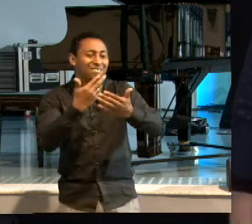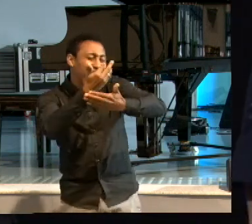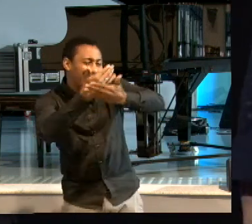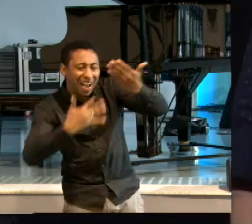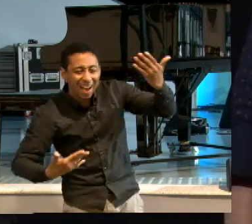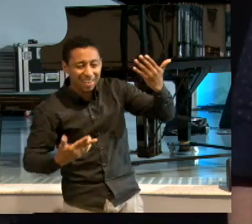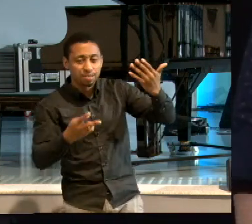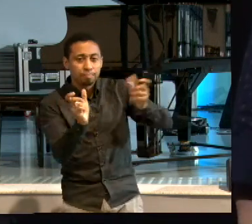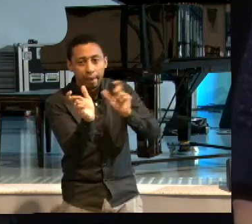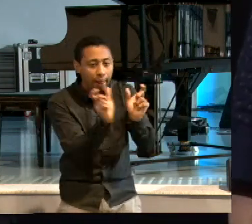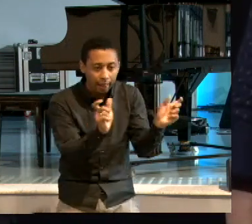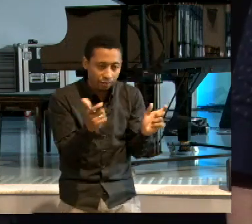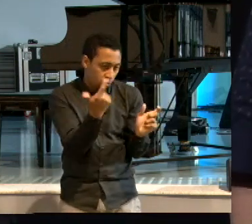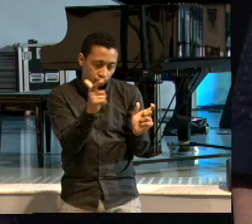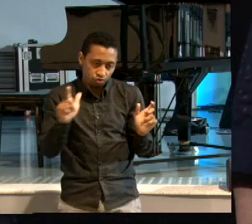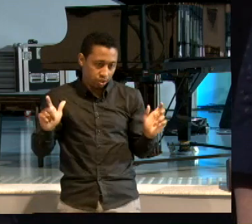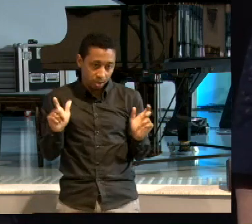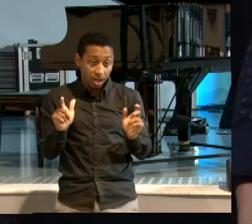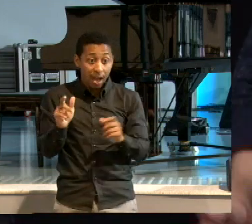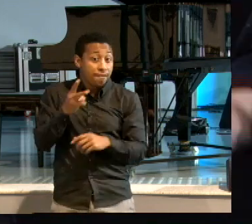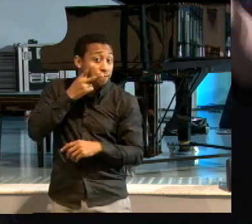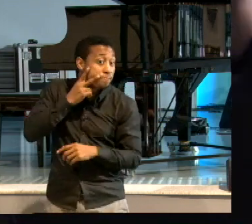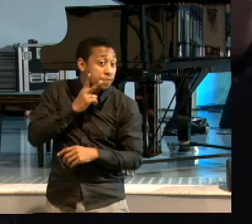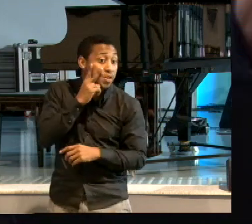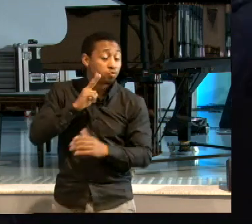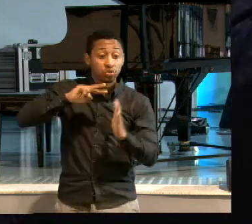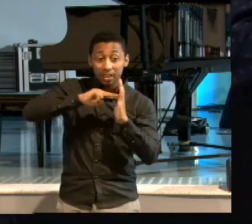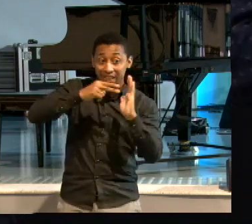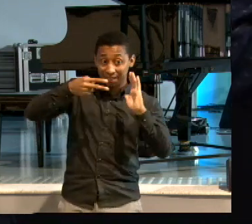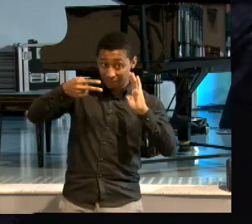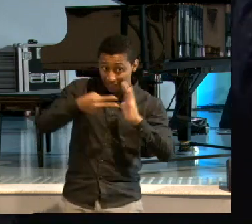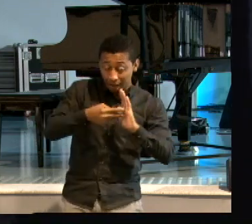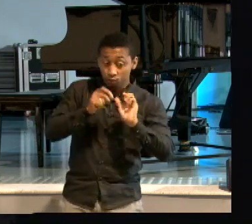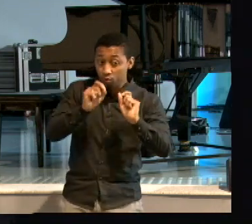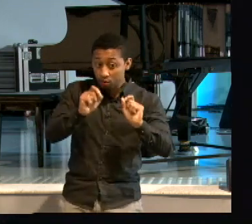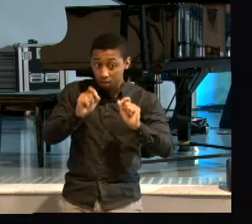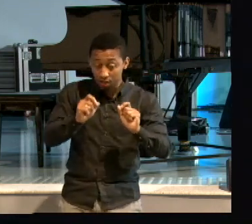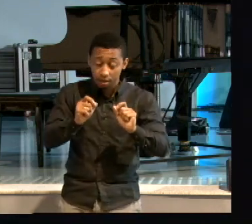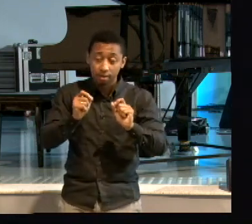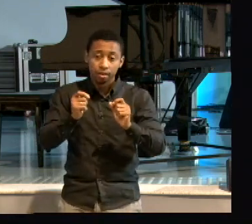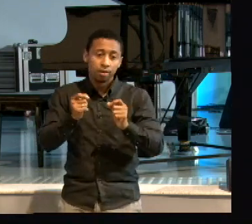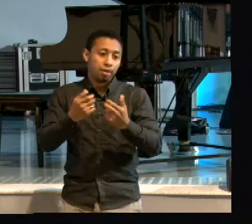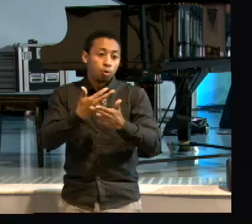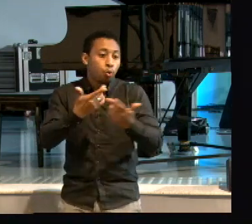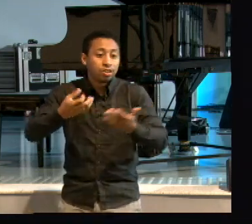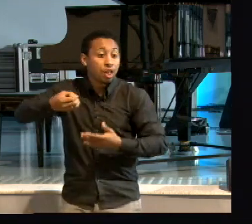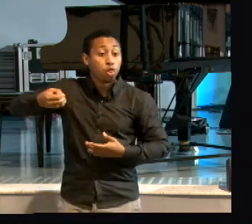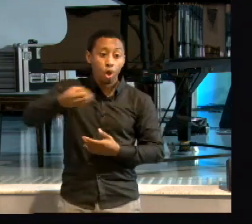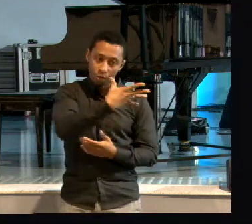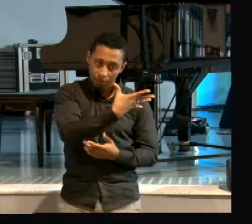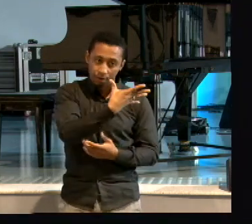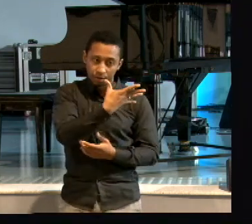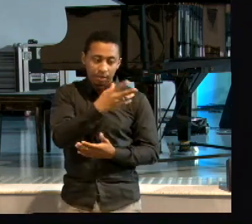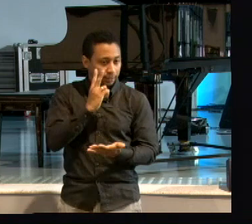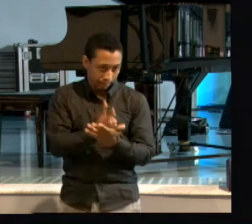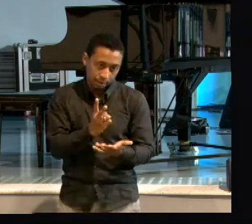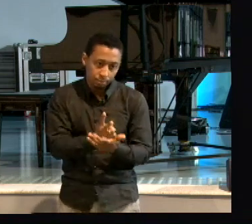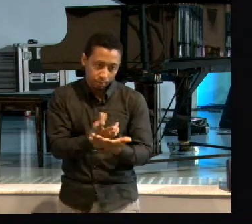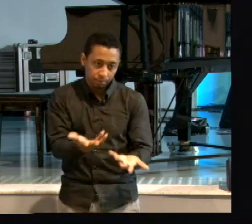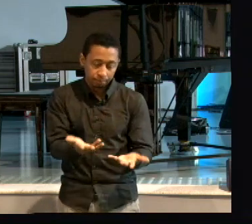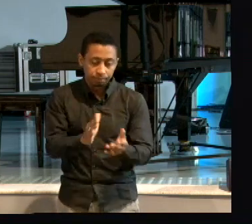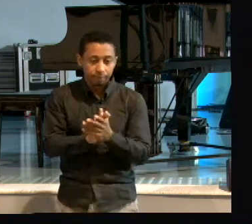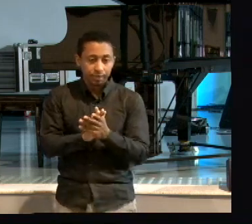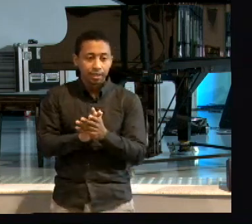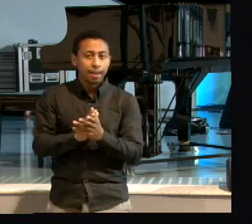era uma referência ao vinho novo, não fermentado ou de baixa fermentação. A expressão usada para vinho já falava do